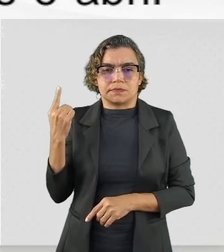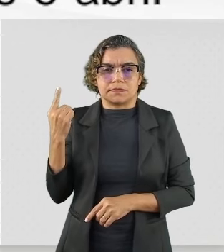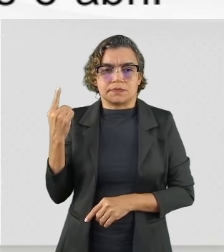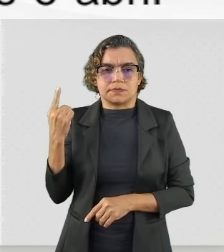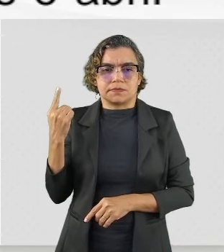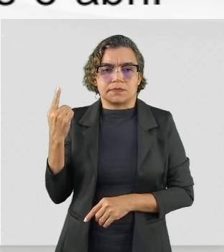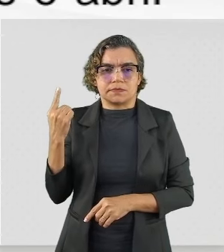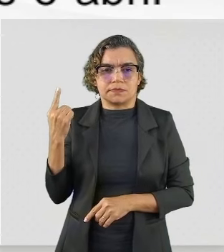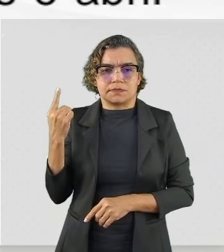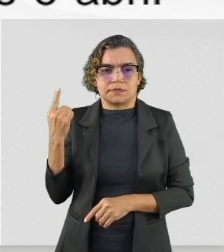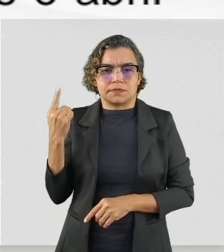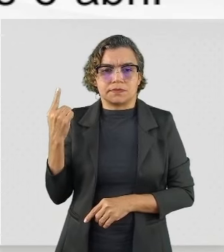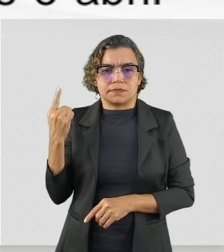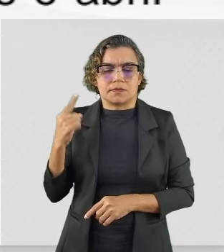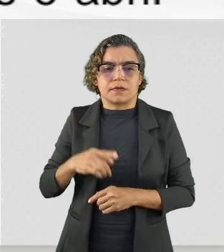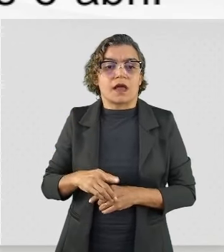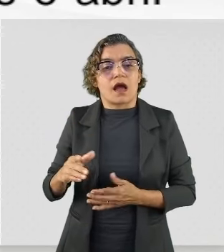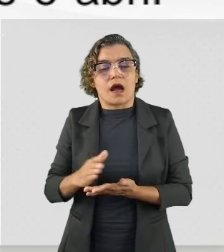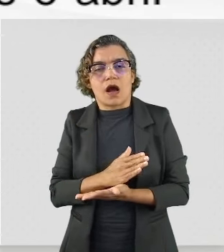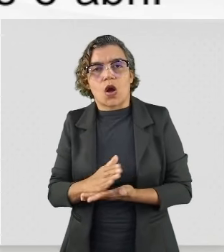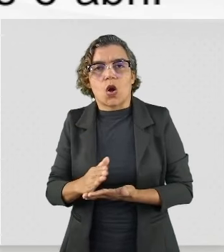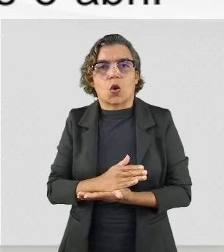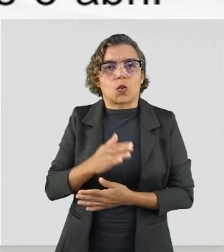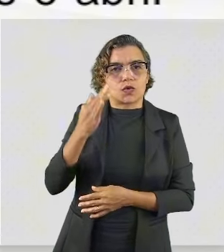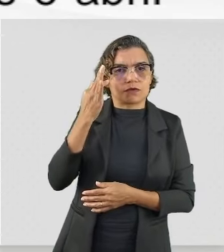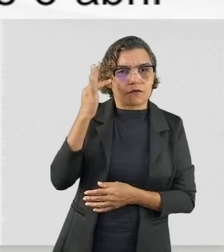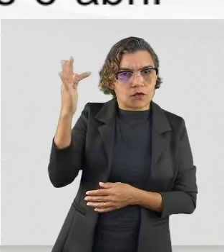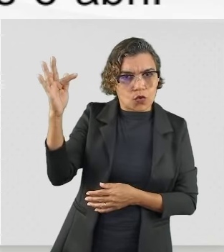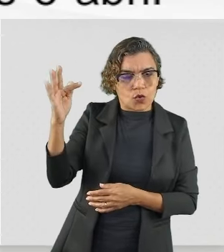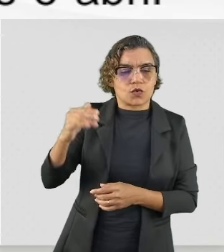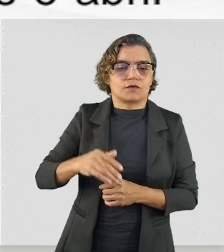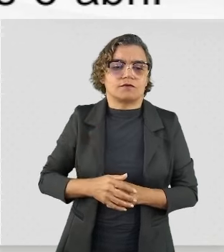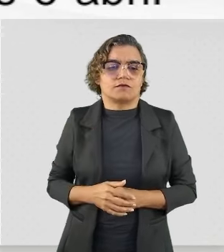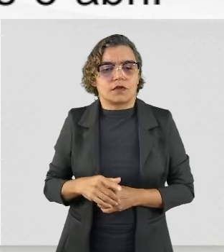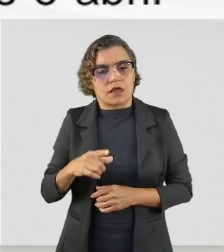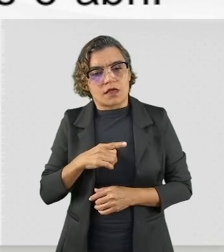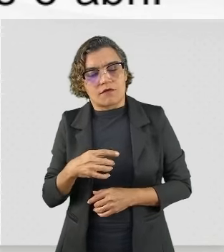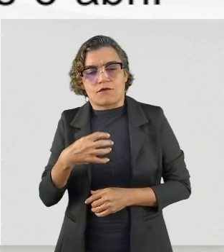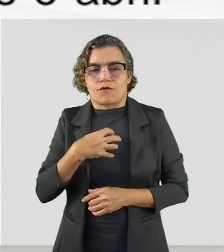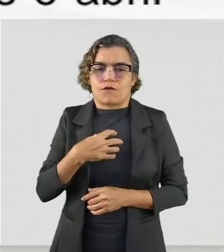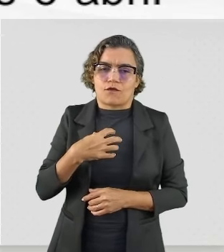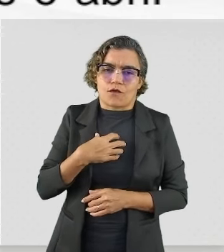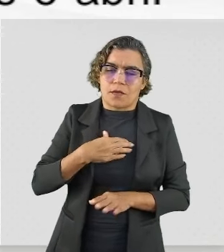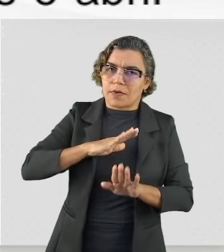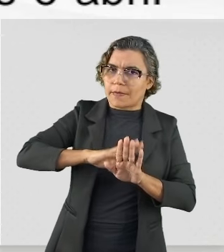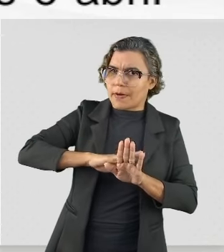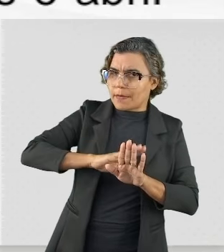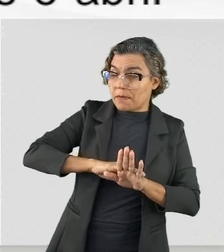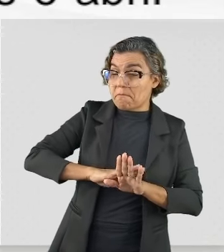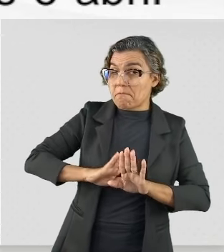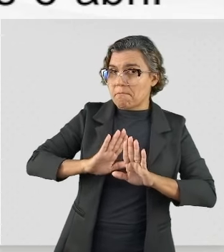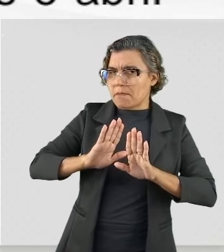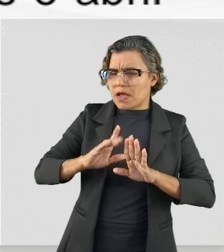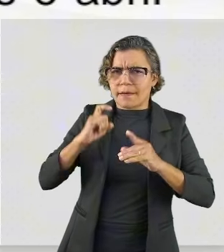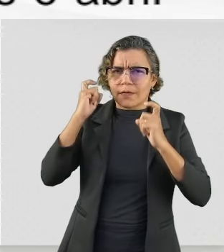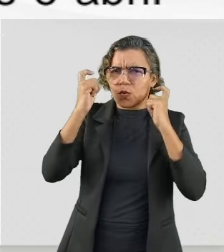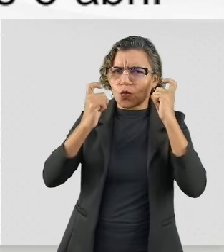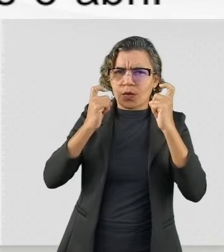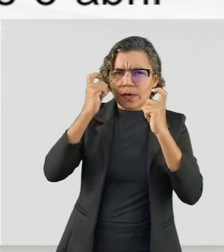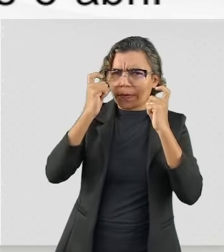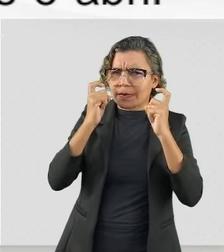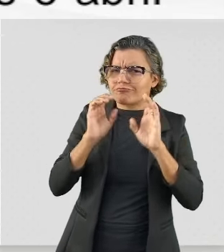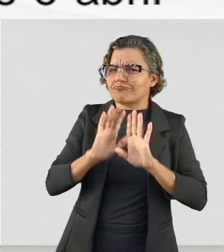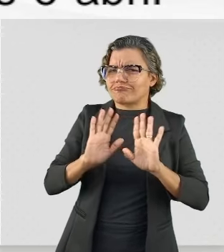bom, ele está falando de alguns filósofos e de maneira bastante superficial, mas eu quero dizer, não se preocupem,